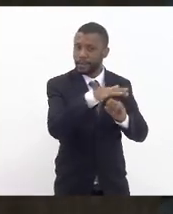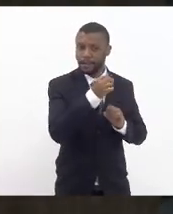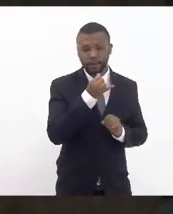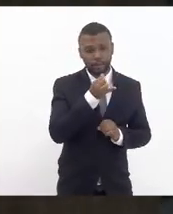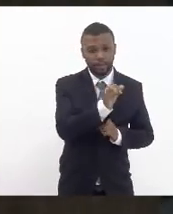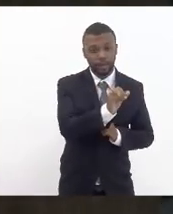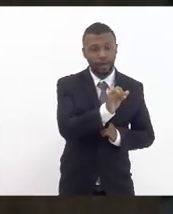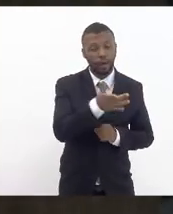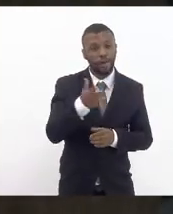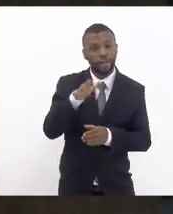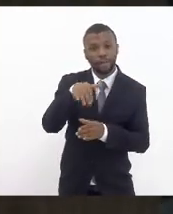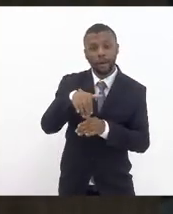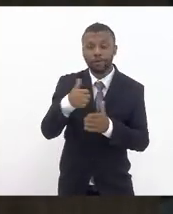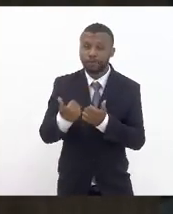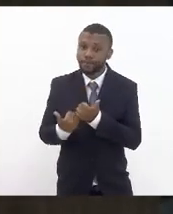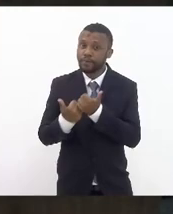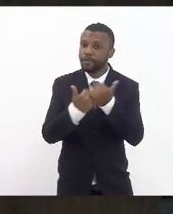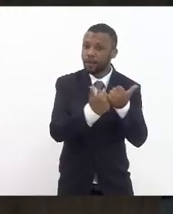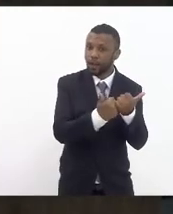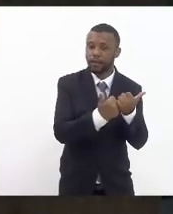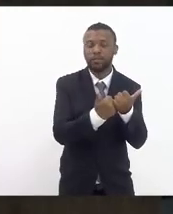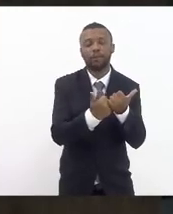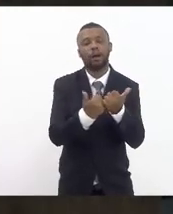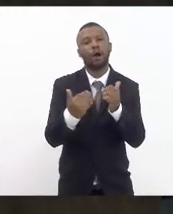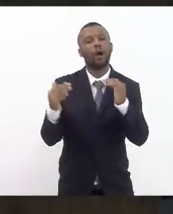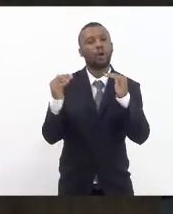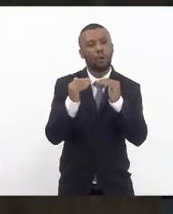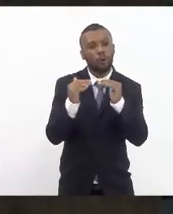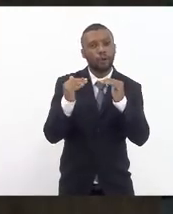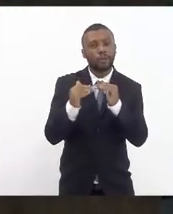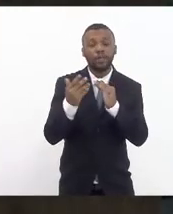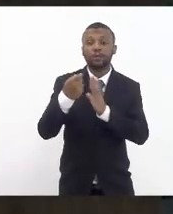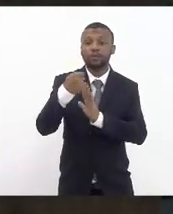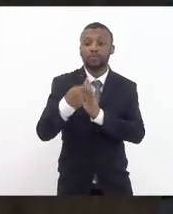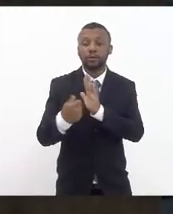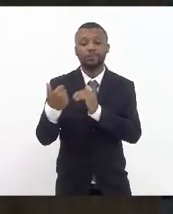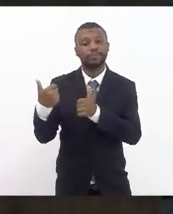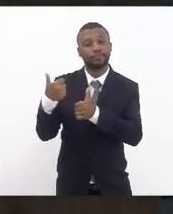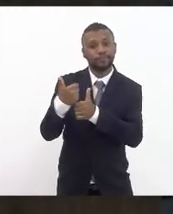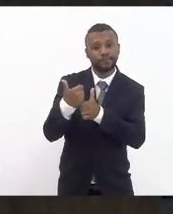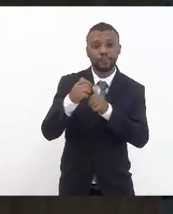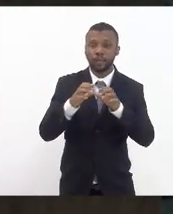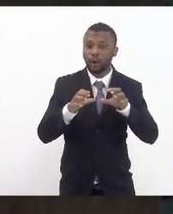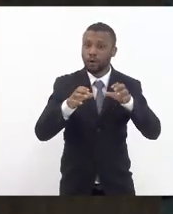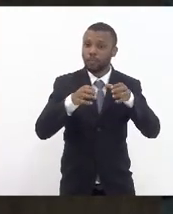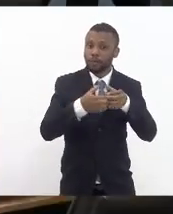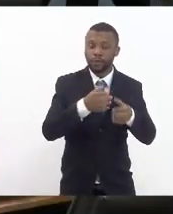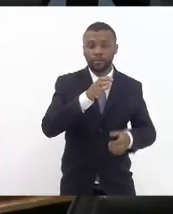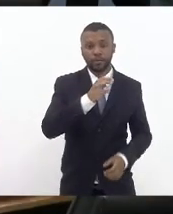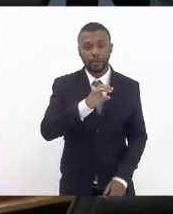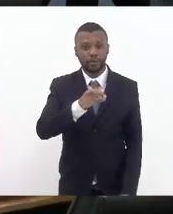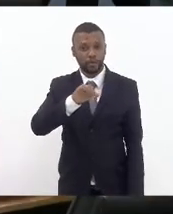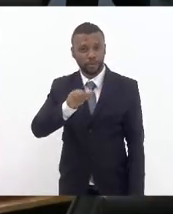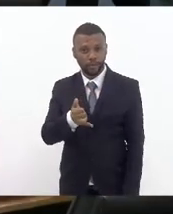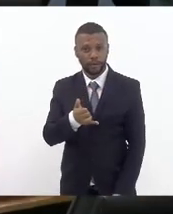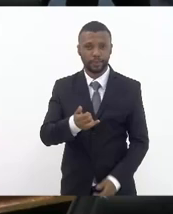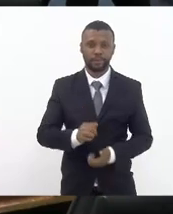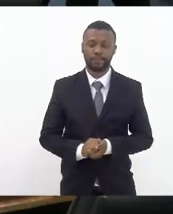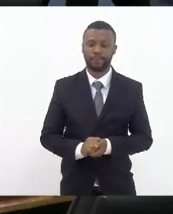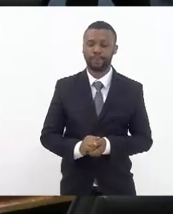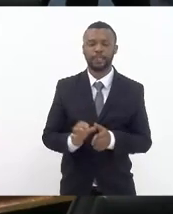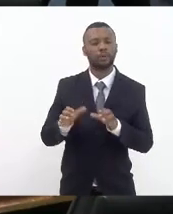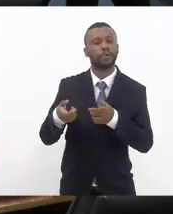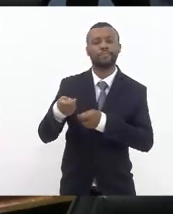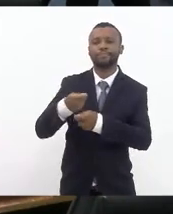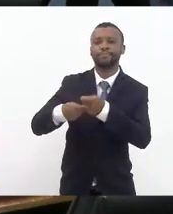favorável, acompanhando o substitutivo da Comissão de Constituição e Justiça. Amém. Pela Comissão de Economia, deputado